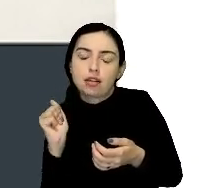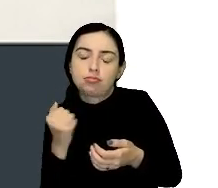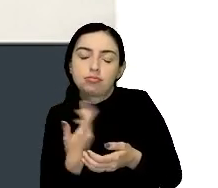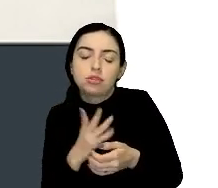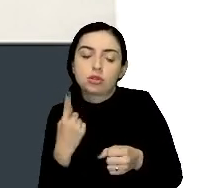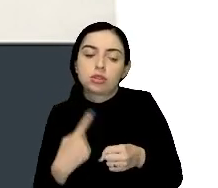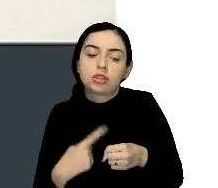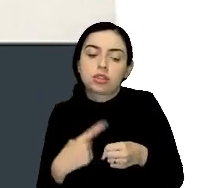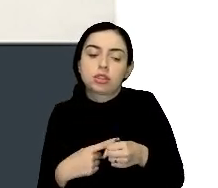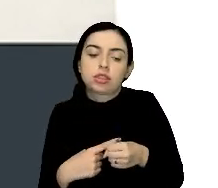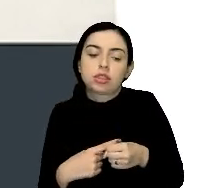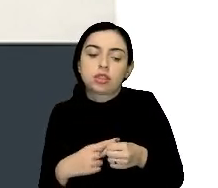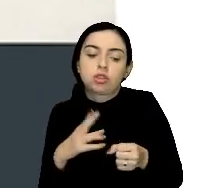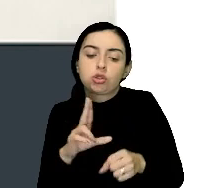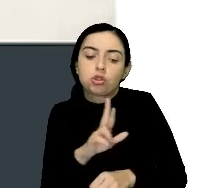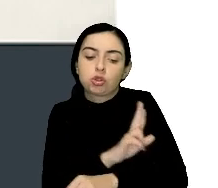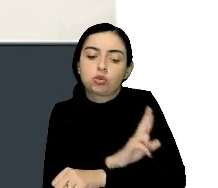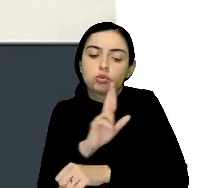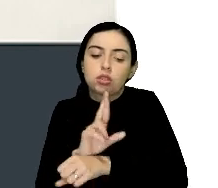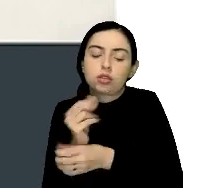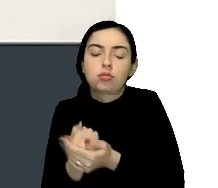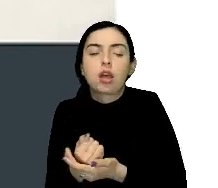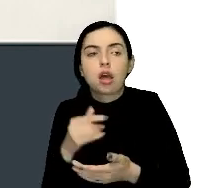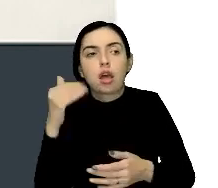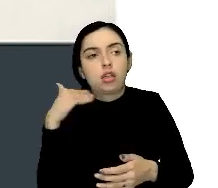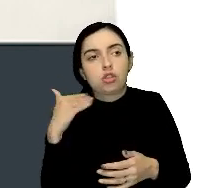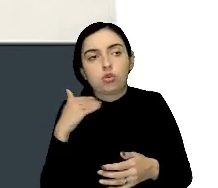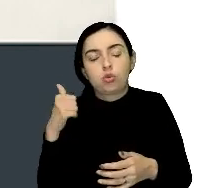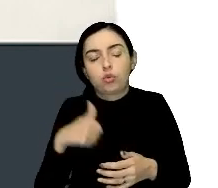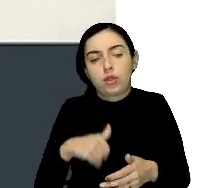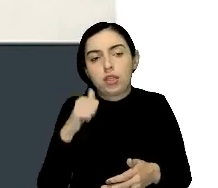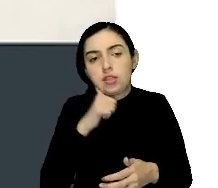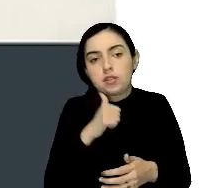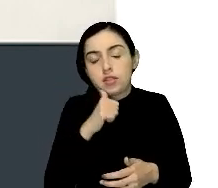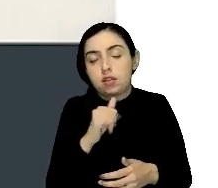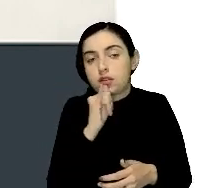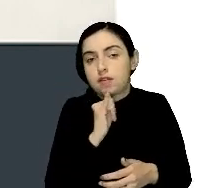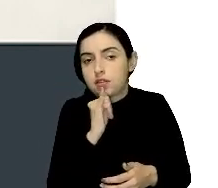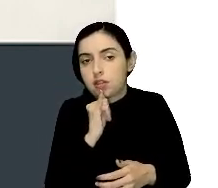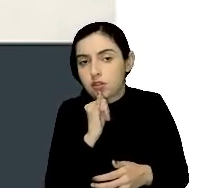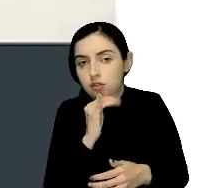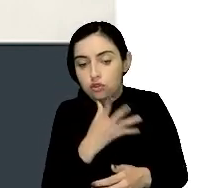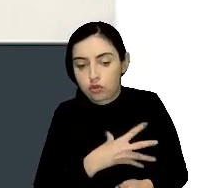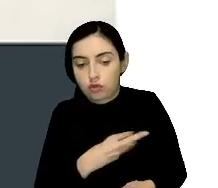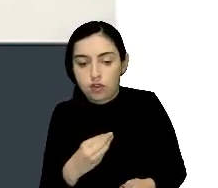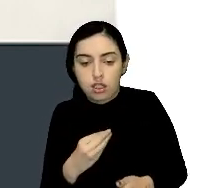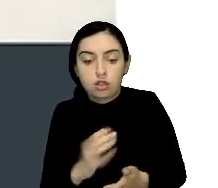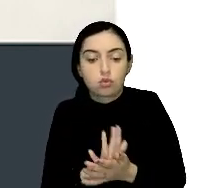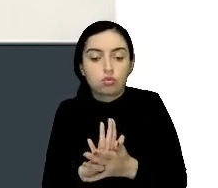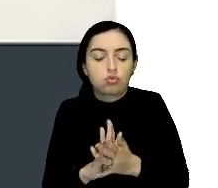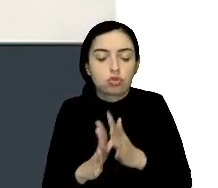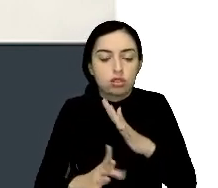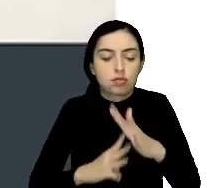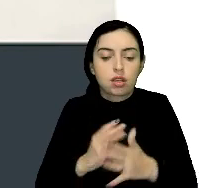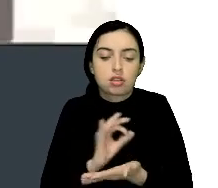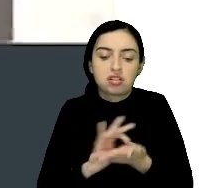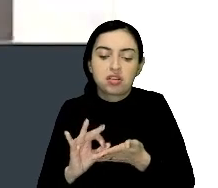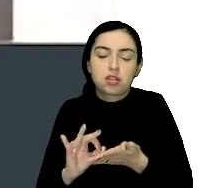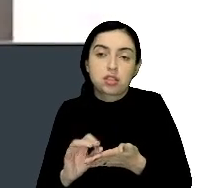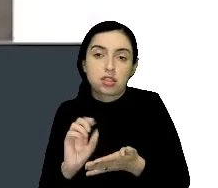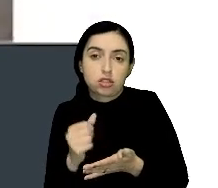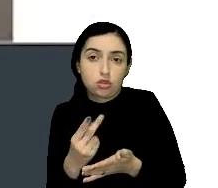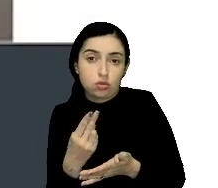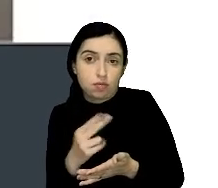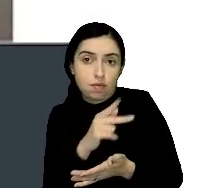juíza determina que, por exemplo, os filhos de estrangeiros somente poderão ser registrados se os pais